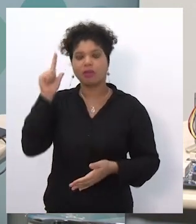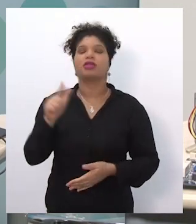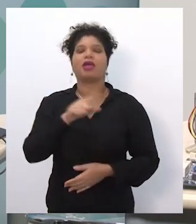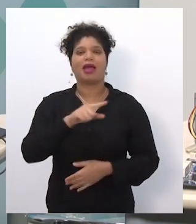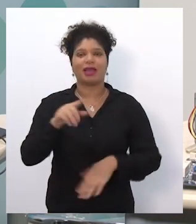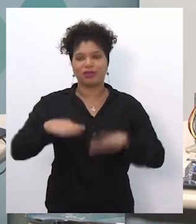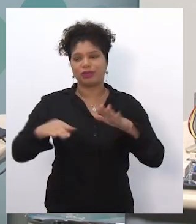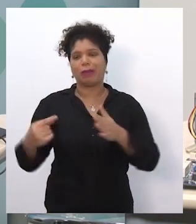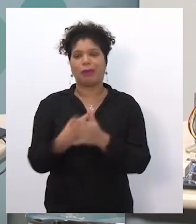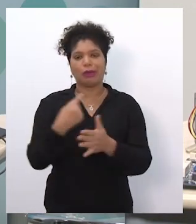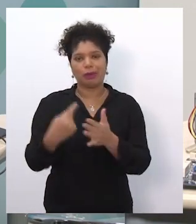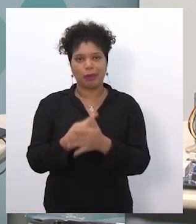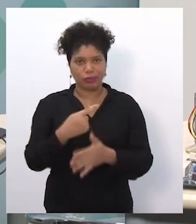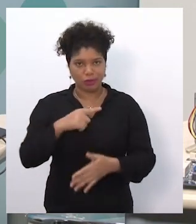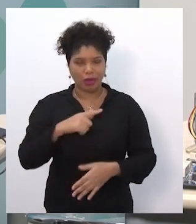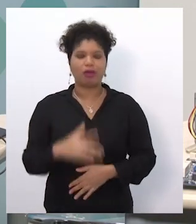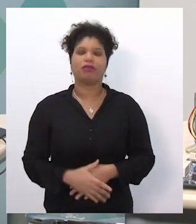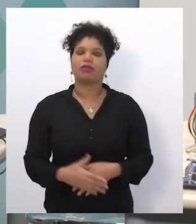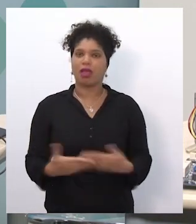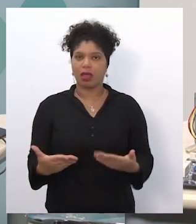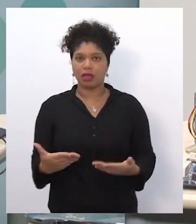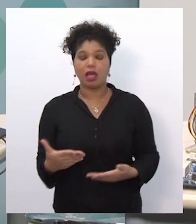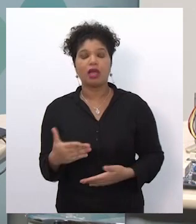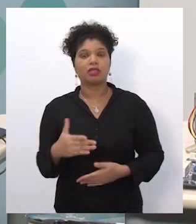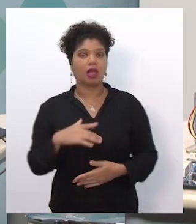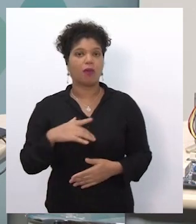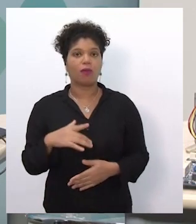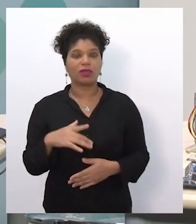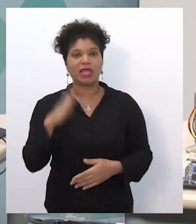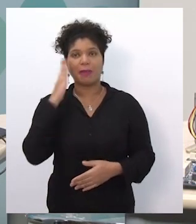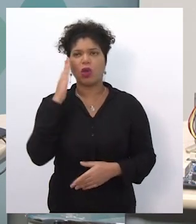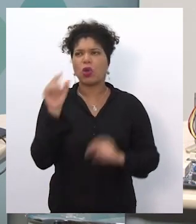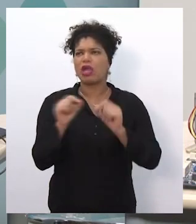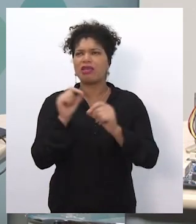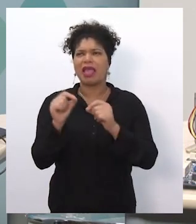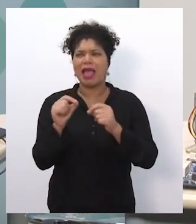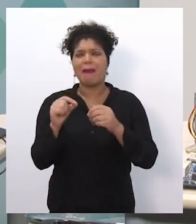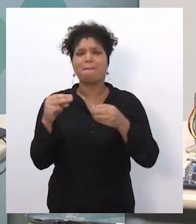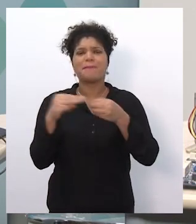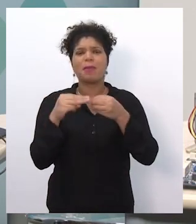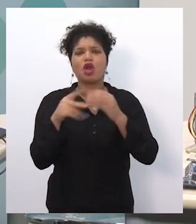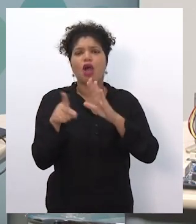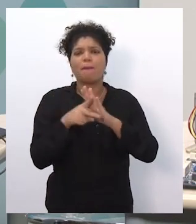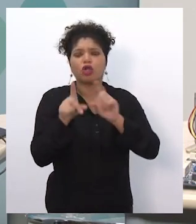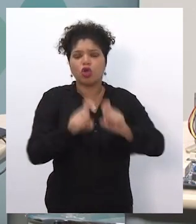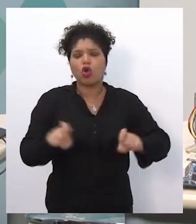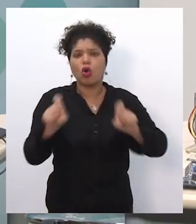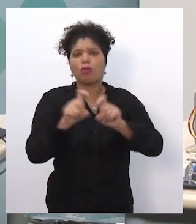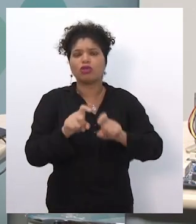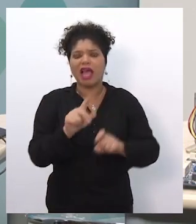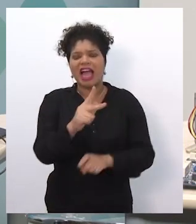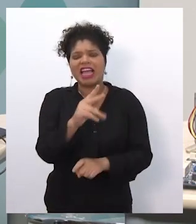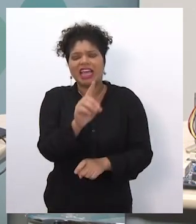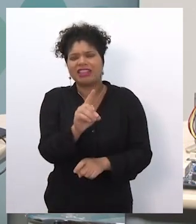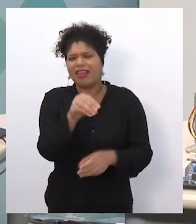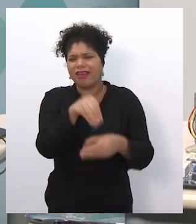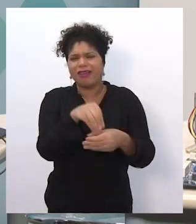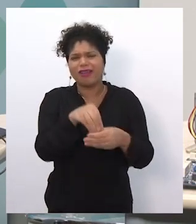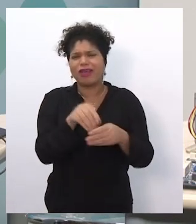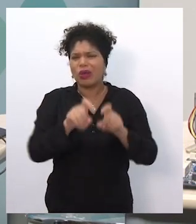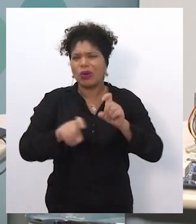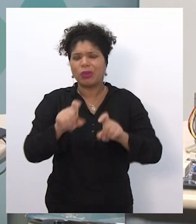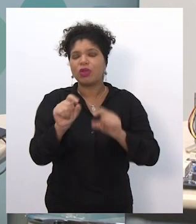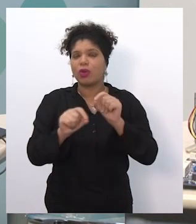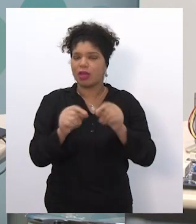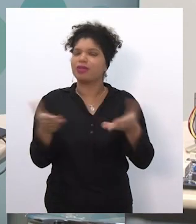a gente aí sobre computadores, o que, que é uma memória, o que, que é um HD, enfim, aí a gente está